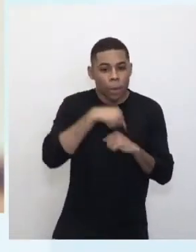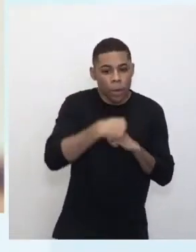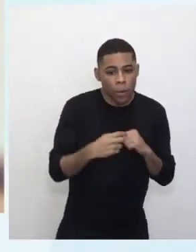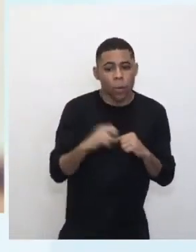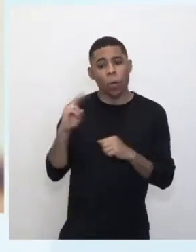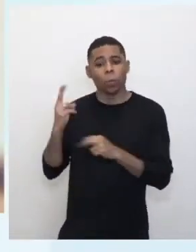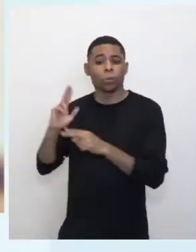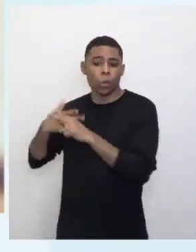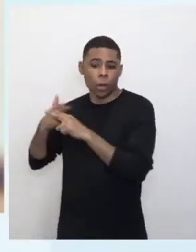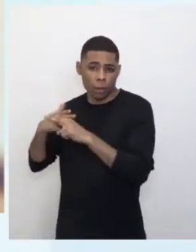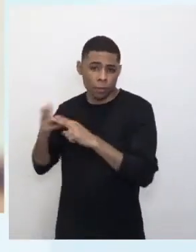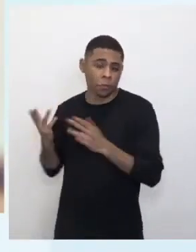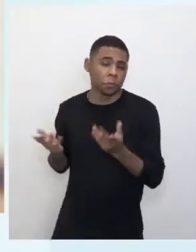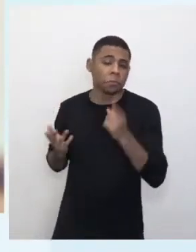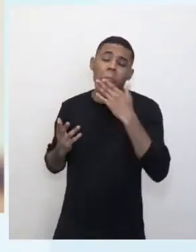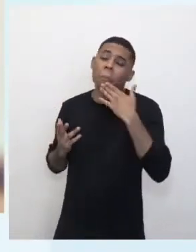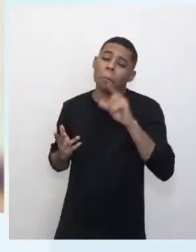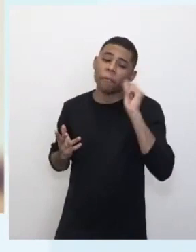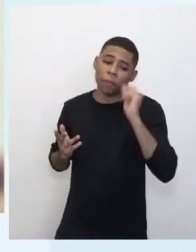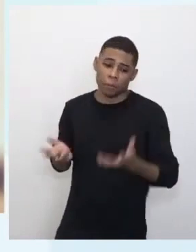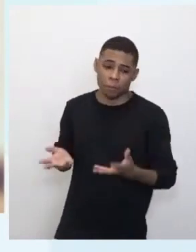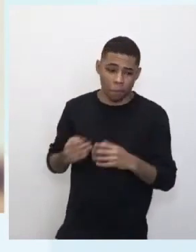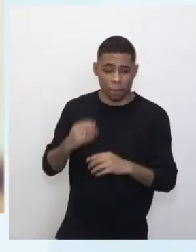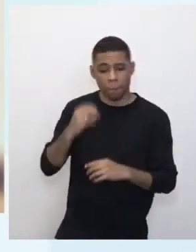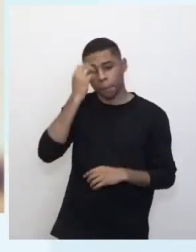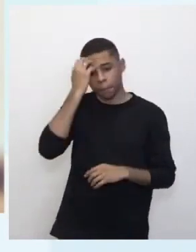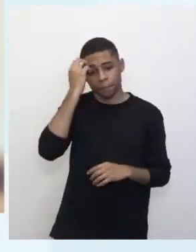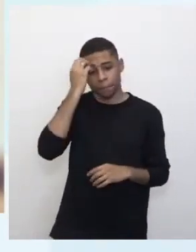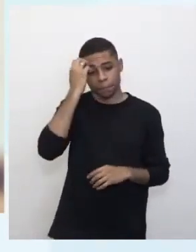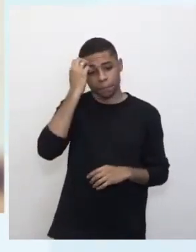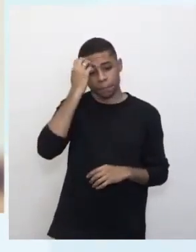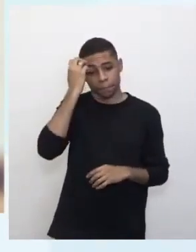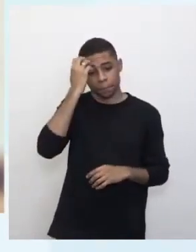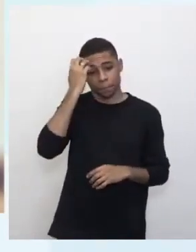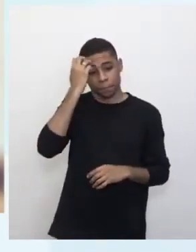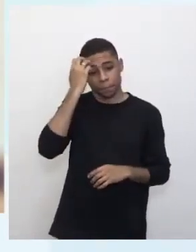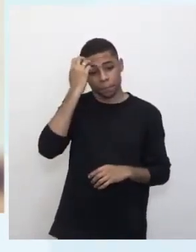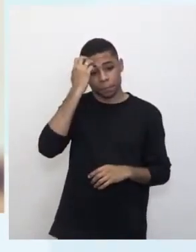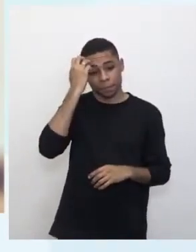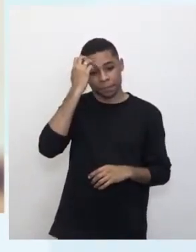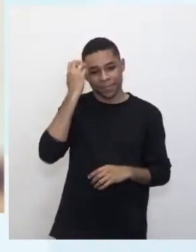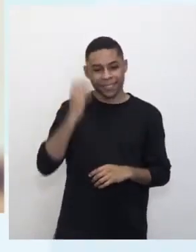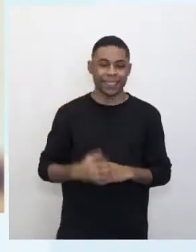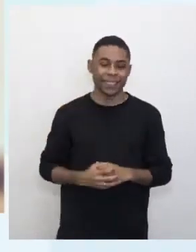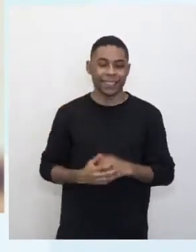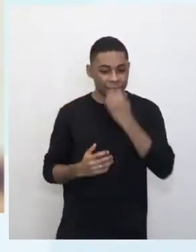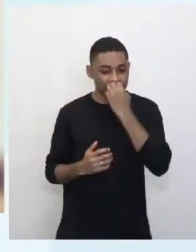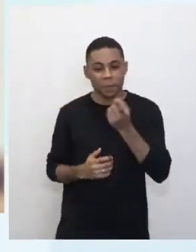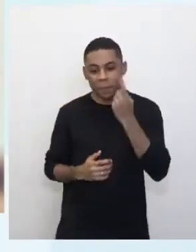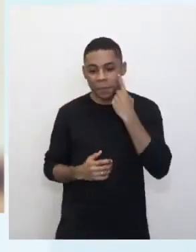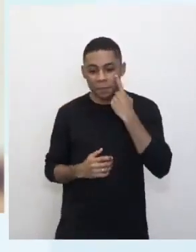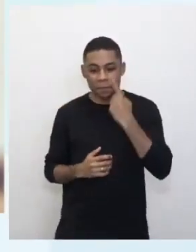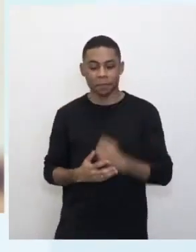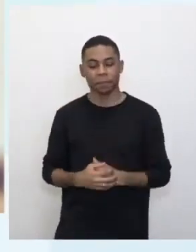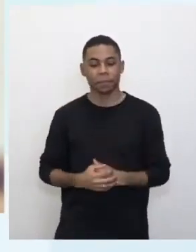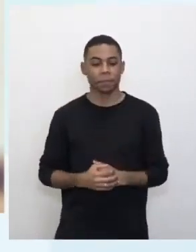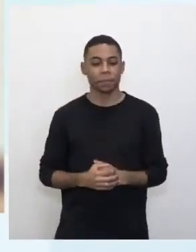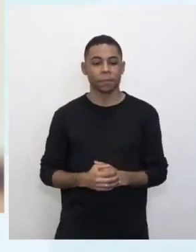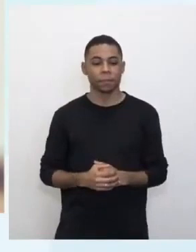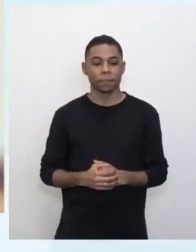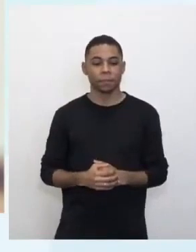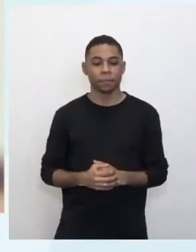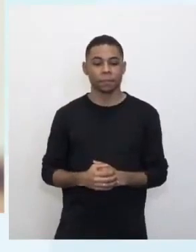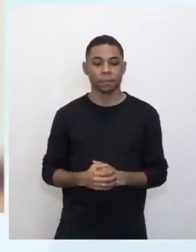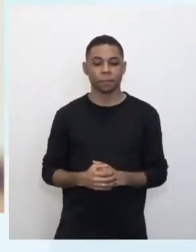Ok, which one do you prefer? Qual deles você prefere? For me, it's obvious, right, John? Obvious? Ok, I don't know. This is kind of